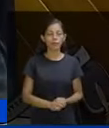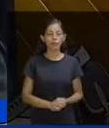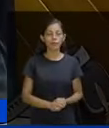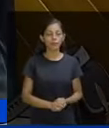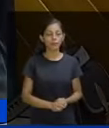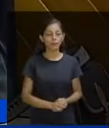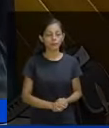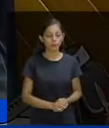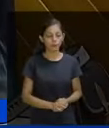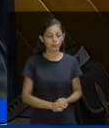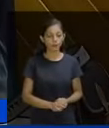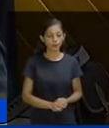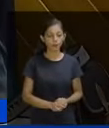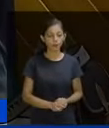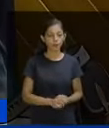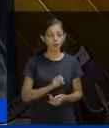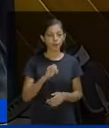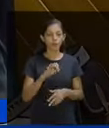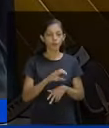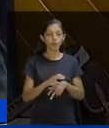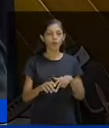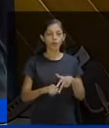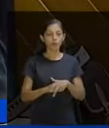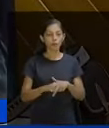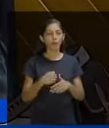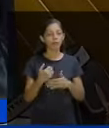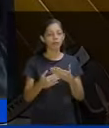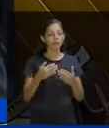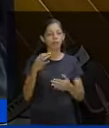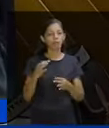romper os pesados grilhões do trânsito em julgado.